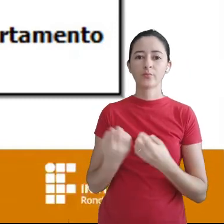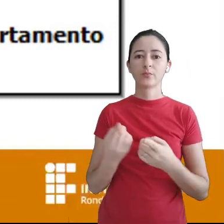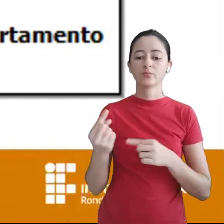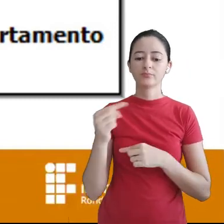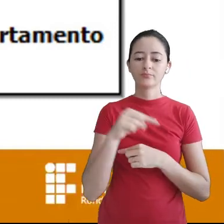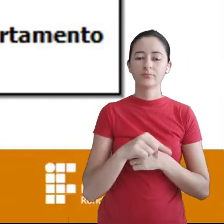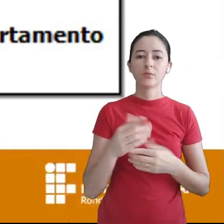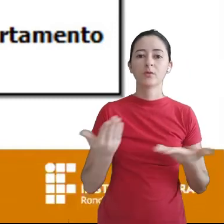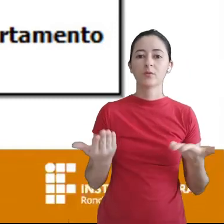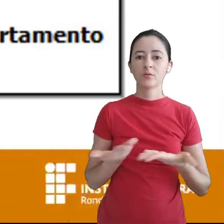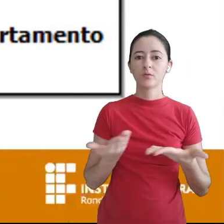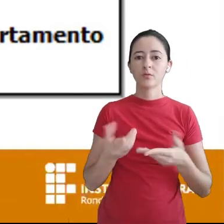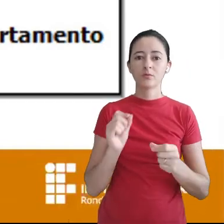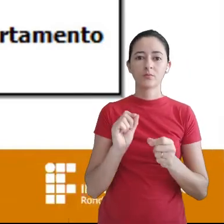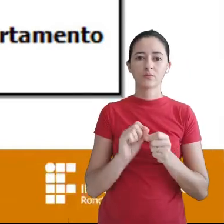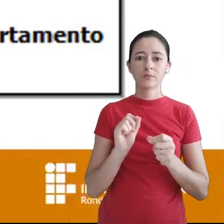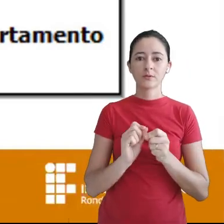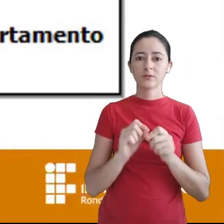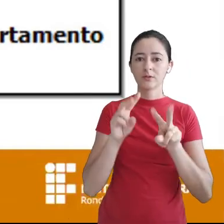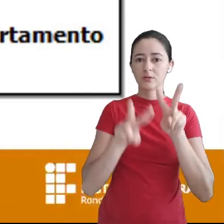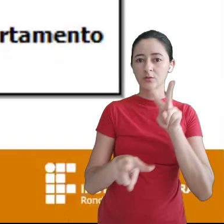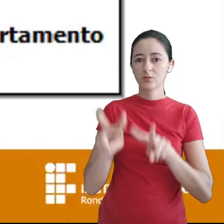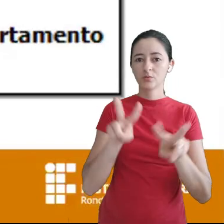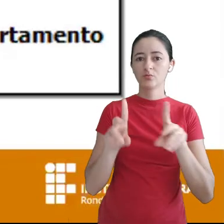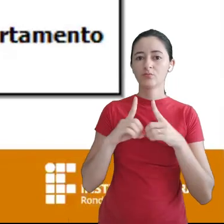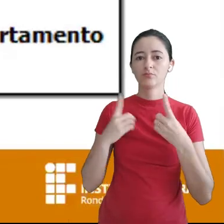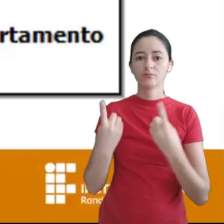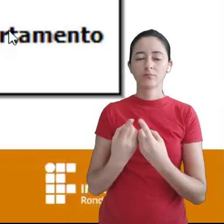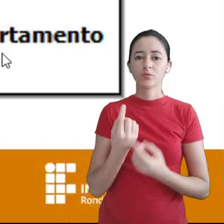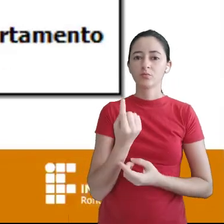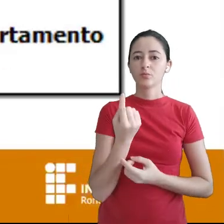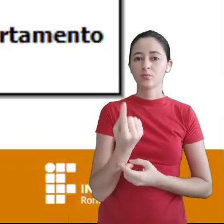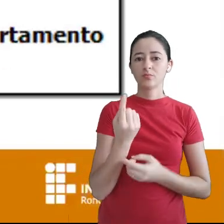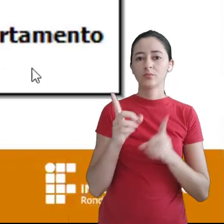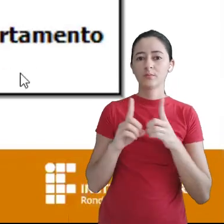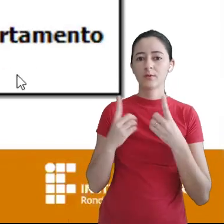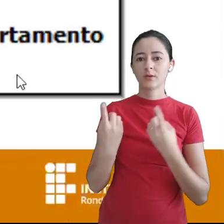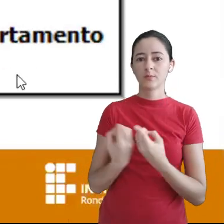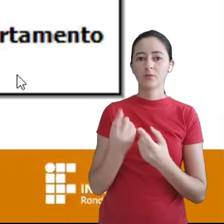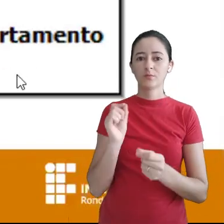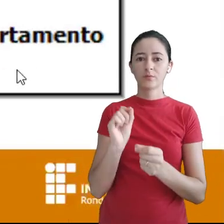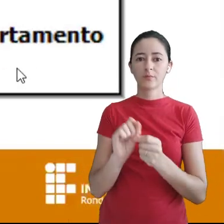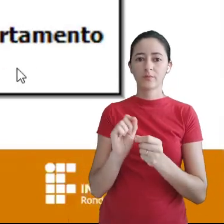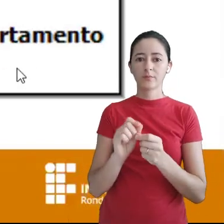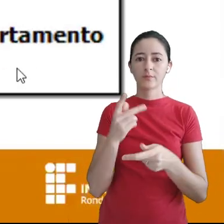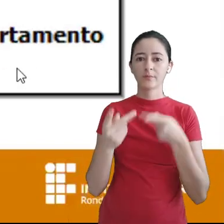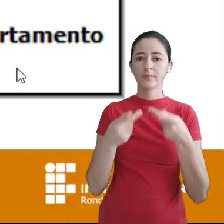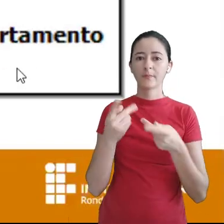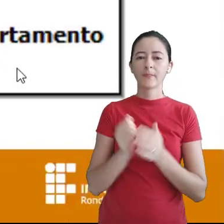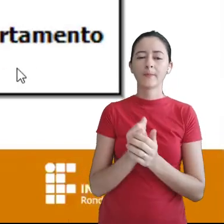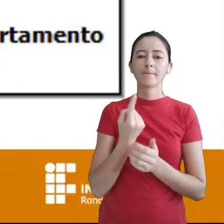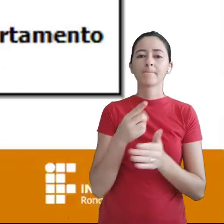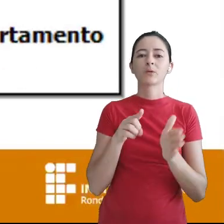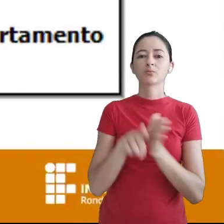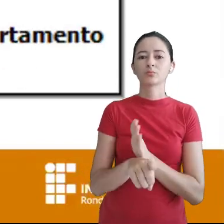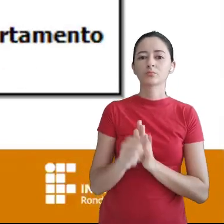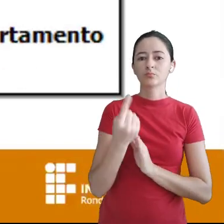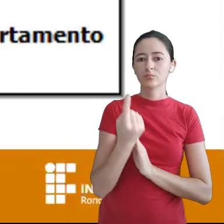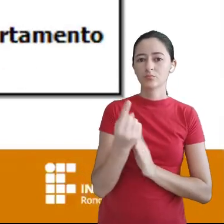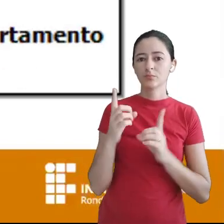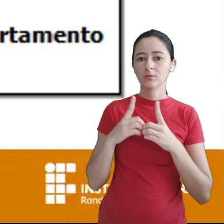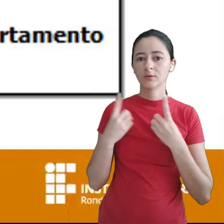eu vou iniciar a leitura agora por departamento. Então, agora eu vou iniciar a leitura em departamento. Agora eu vou falar apenas de um departamento.